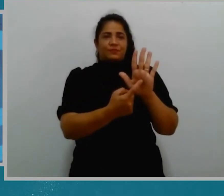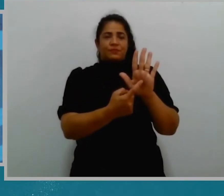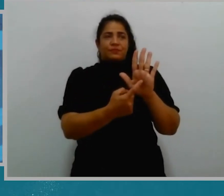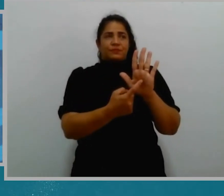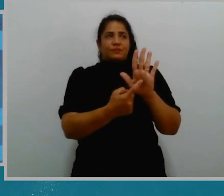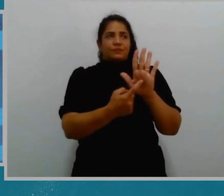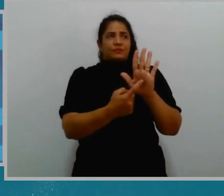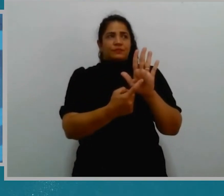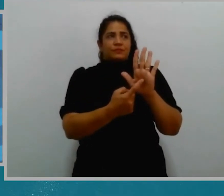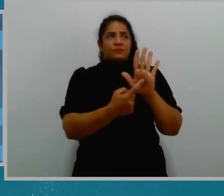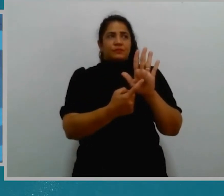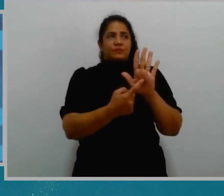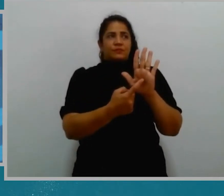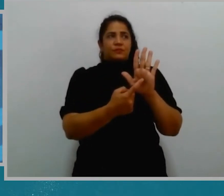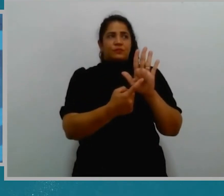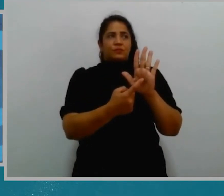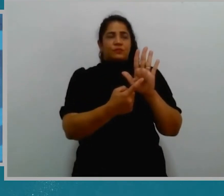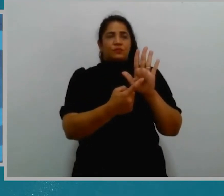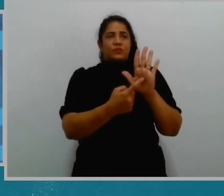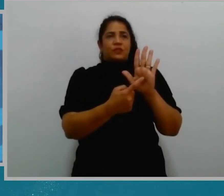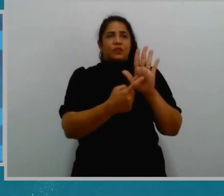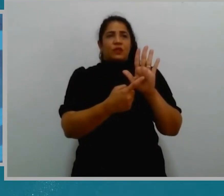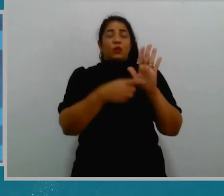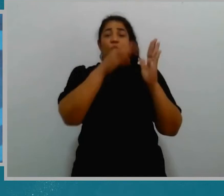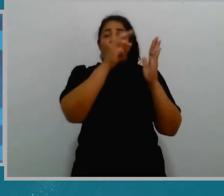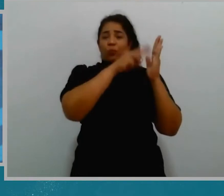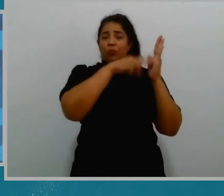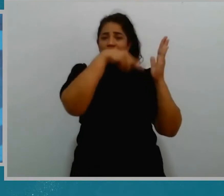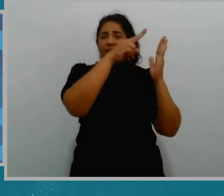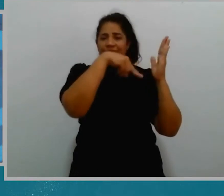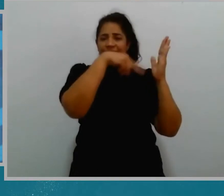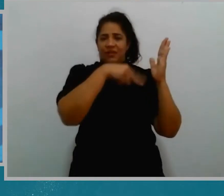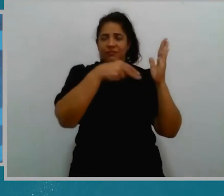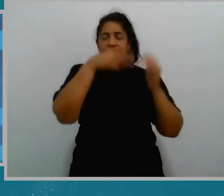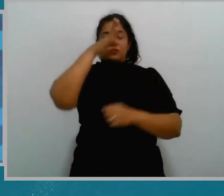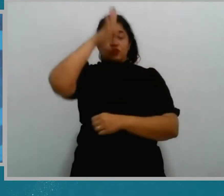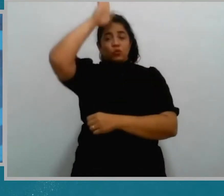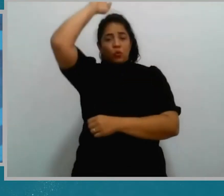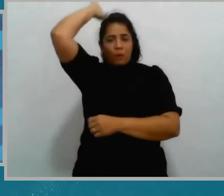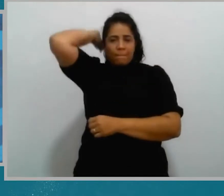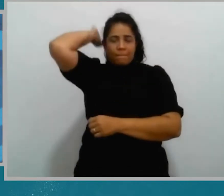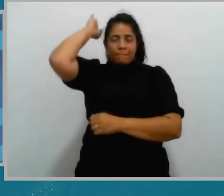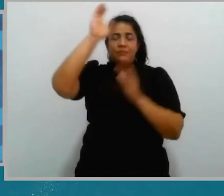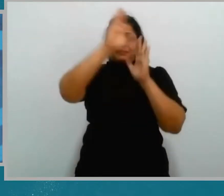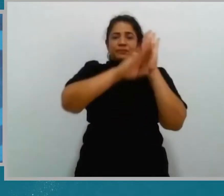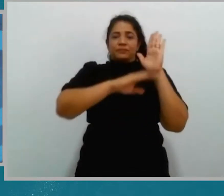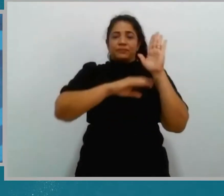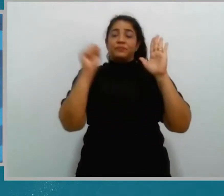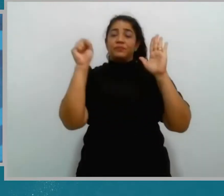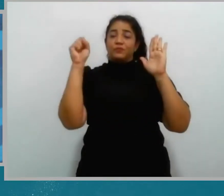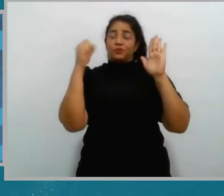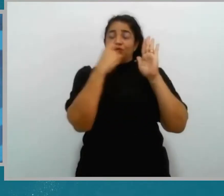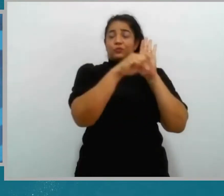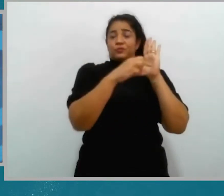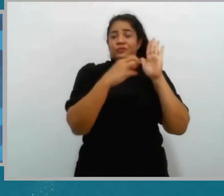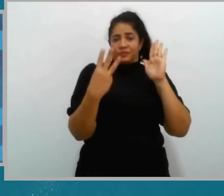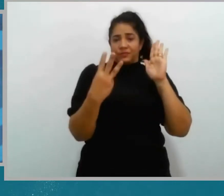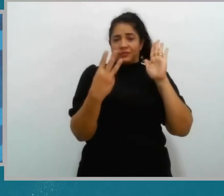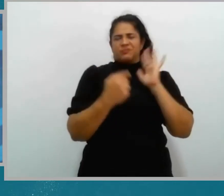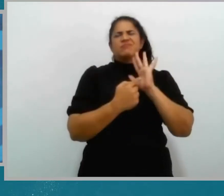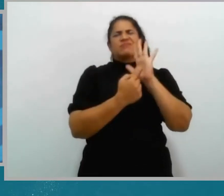aquela ilustração de Romanos capítulo 8, versículo 3. Volta de novo lá, Romanos 8,